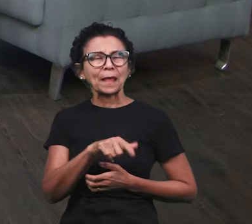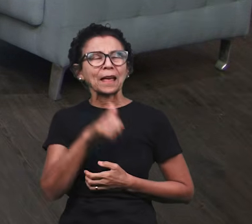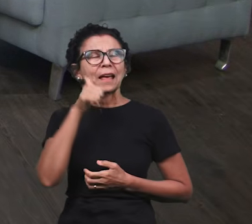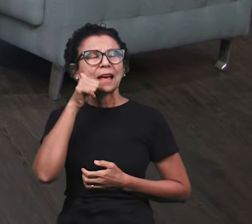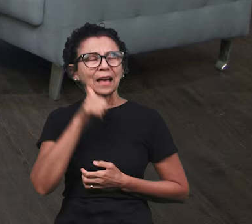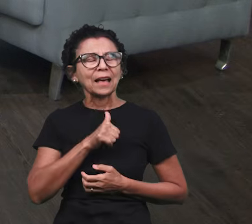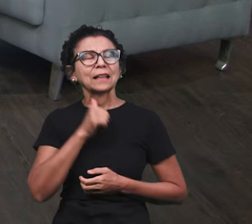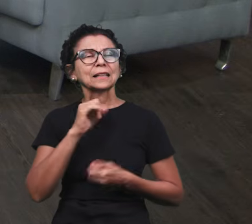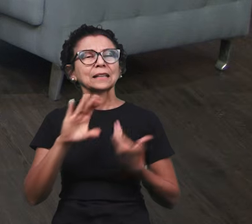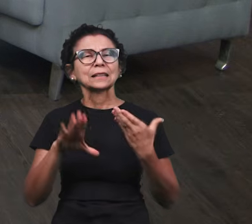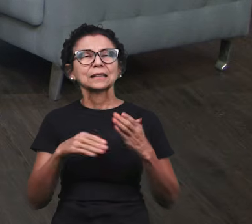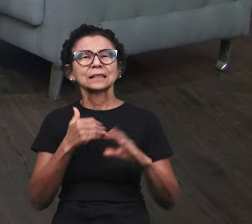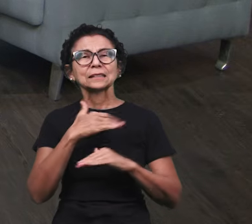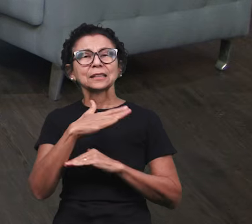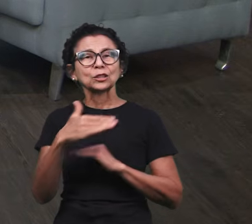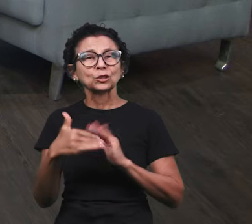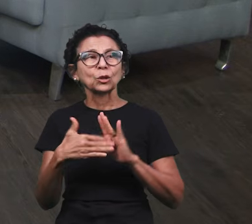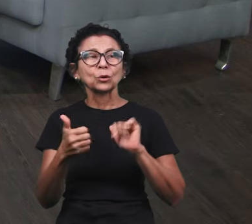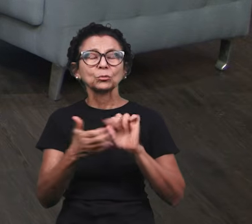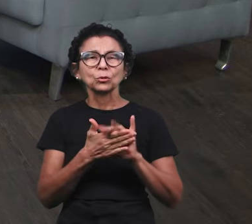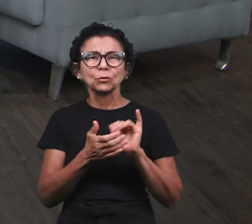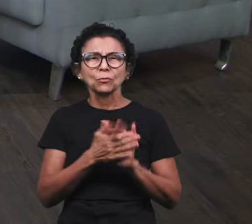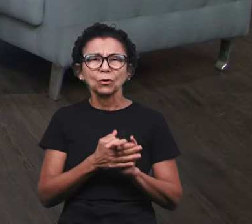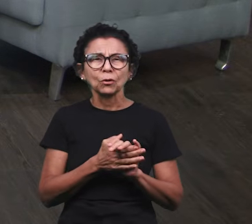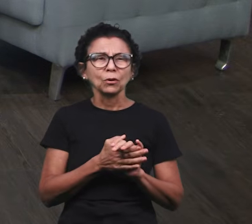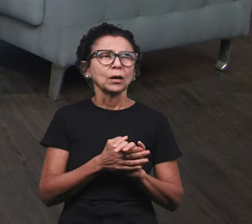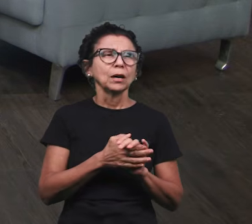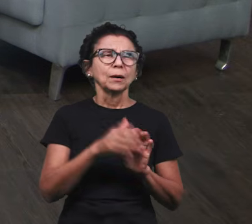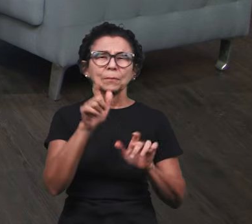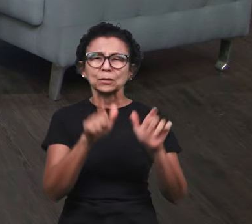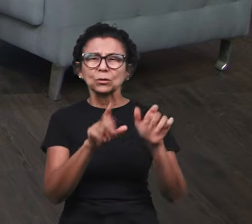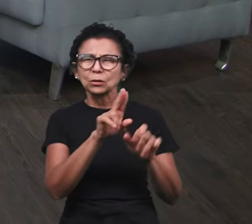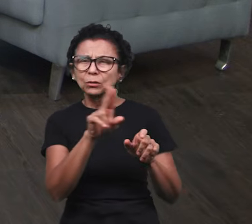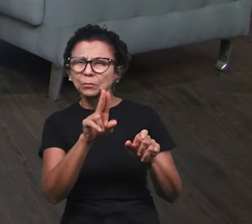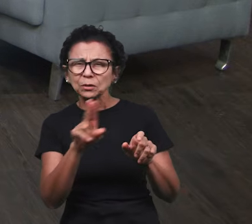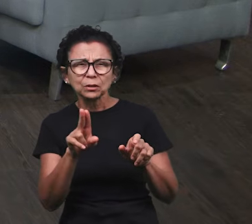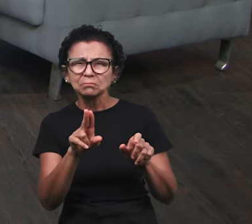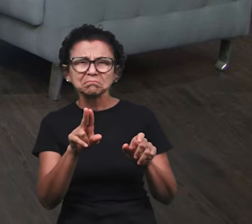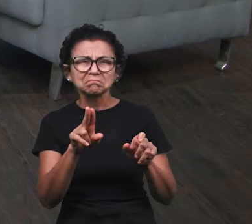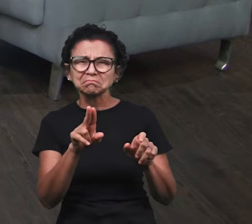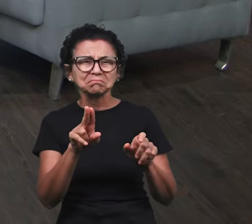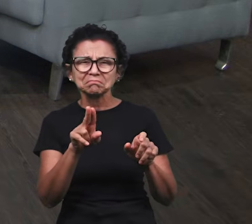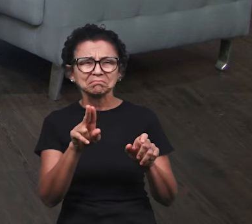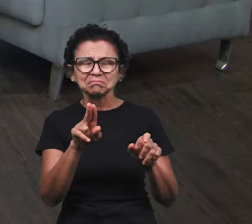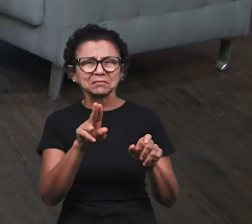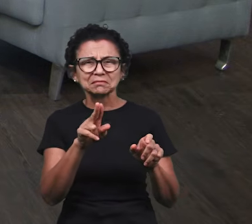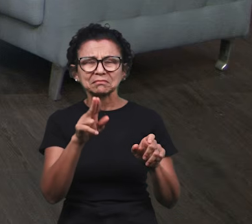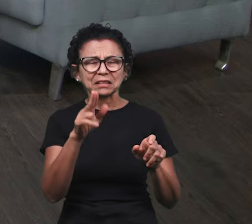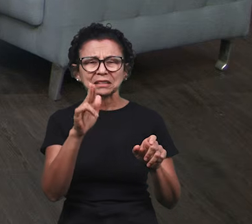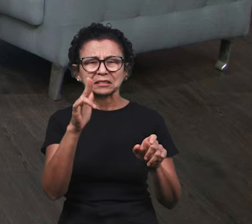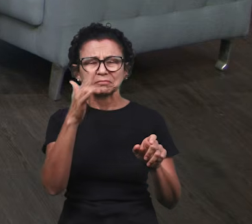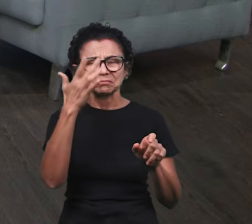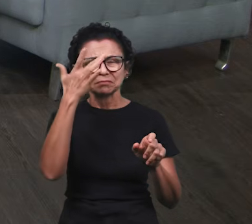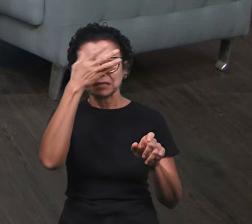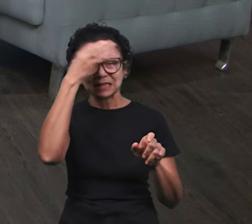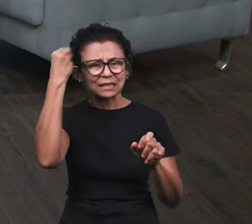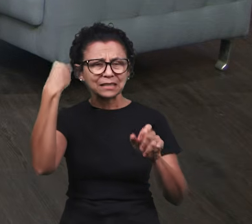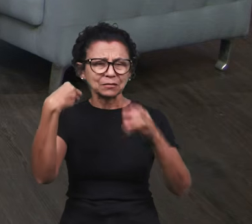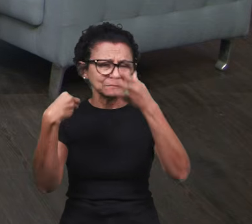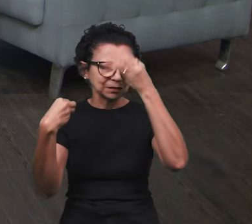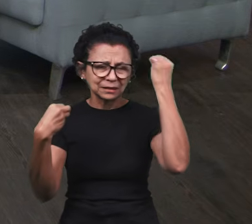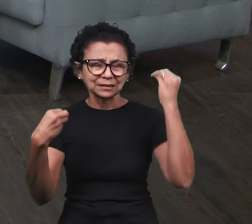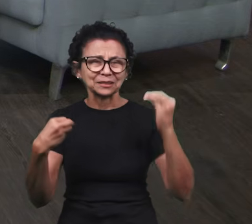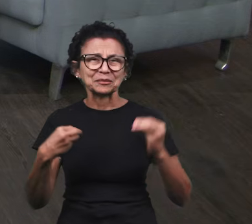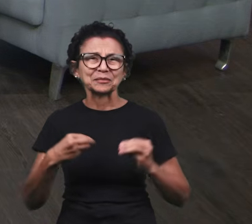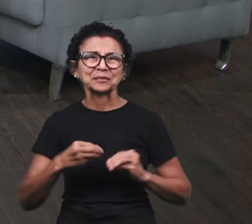louvor todinho. Ela não lembra o nome de ninguém, mas o louvor, ela não esqueceu, a bênção do Senhor.